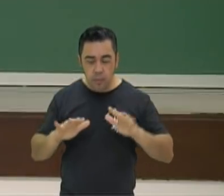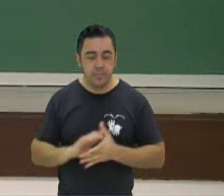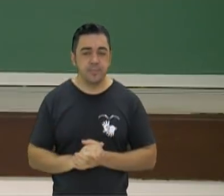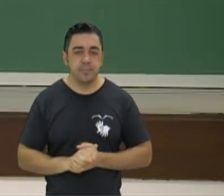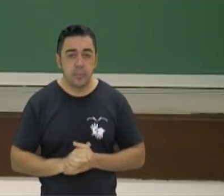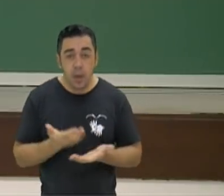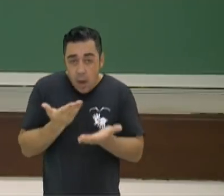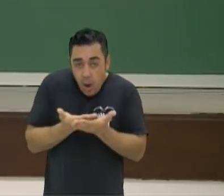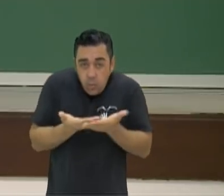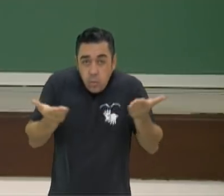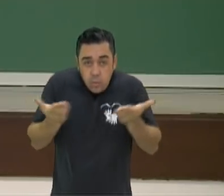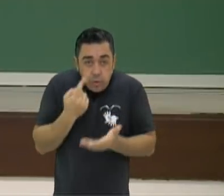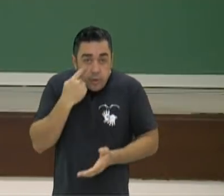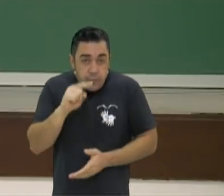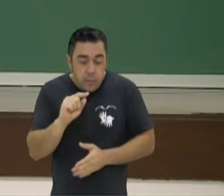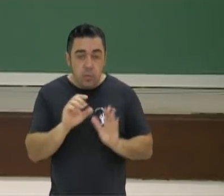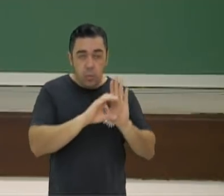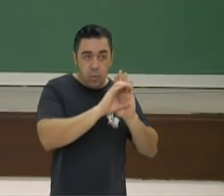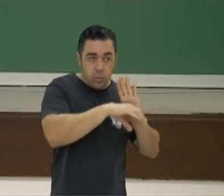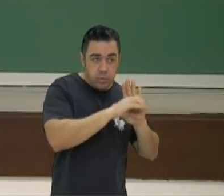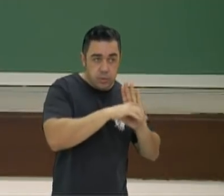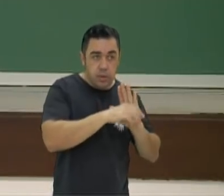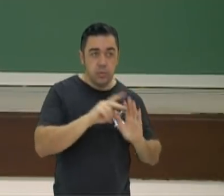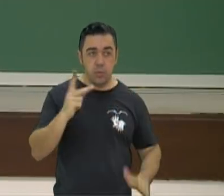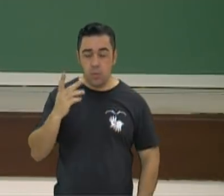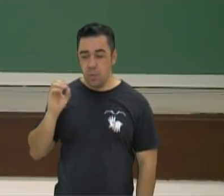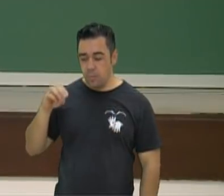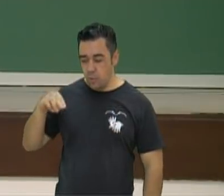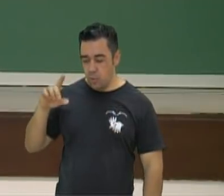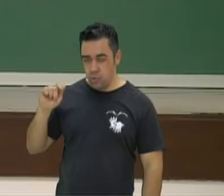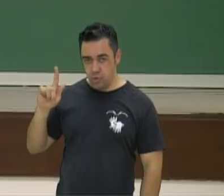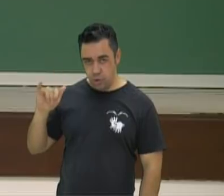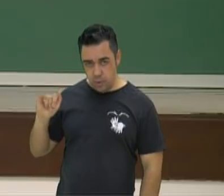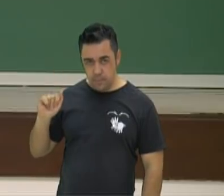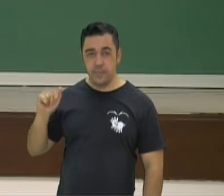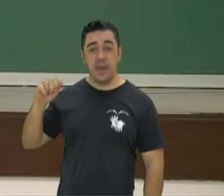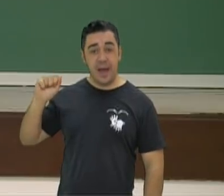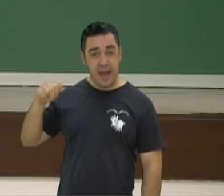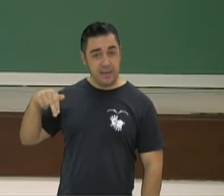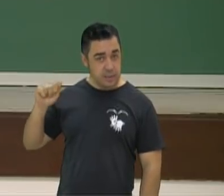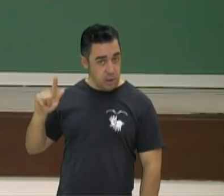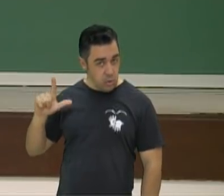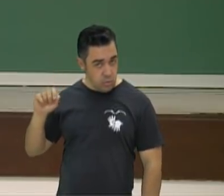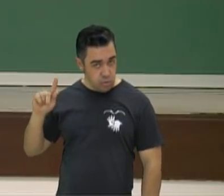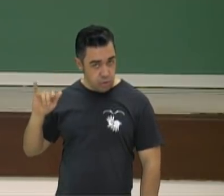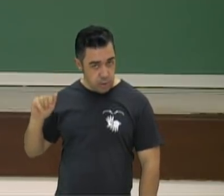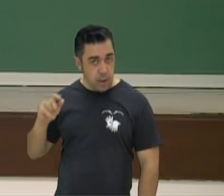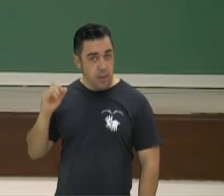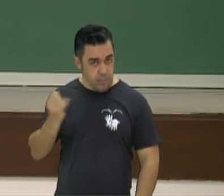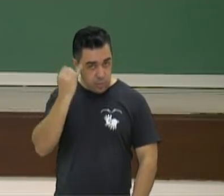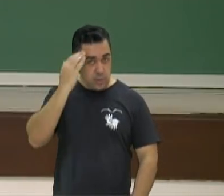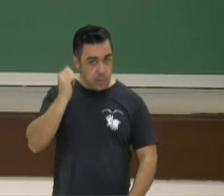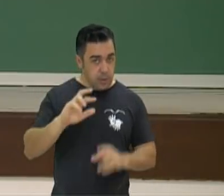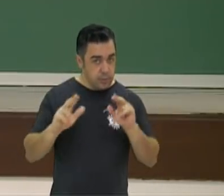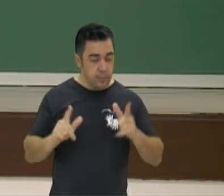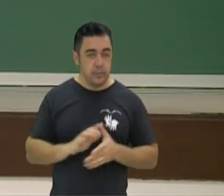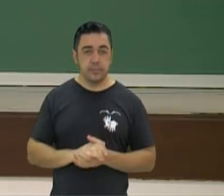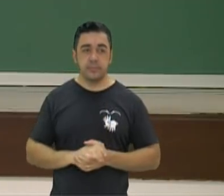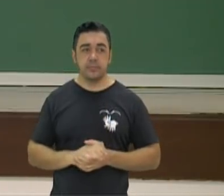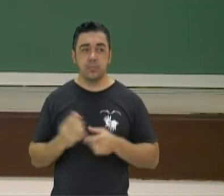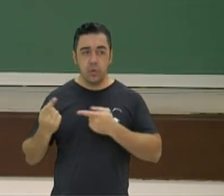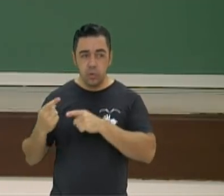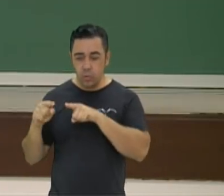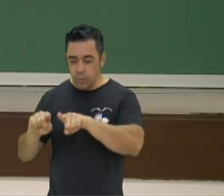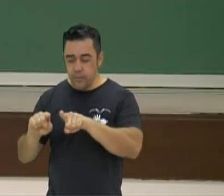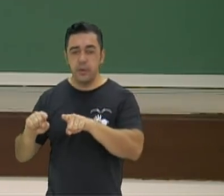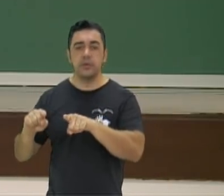Na aula de hoje, então, a gente viu conceitos de homologia e analogia, muito importante vocês saberem a diferença, tá? Convergência evolutiva e